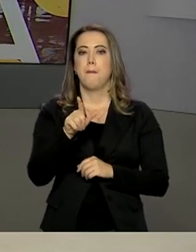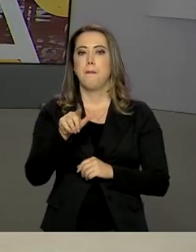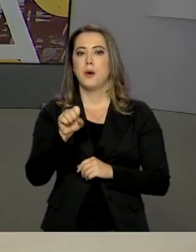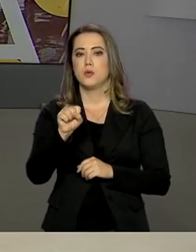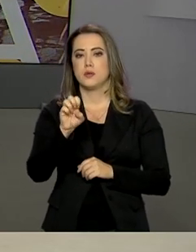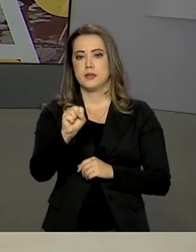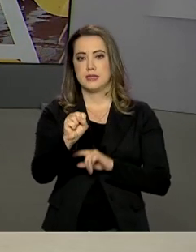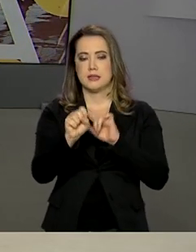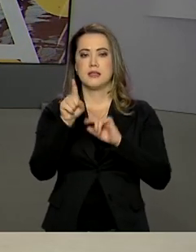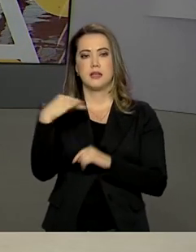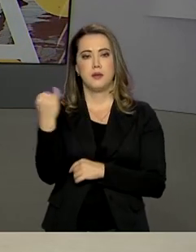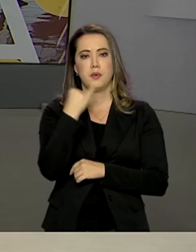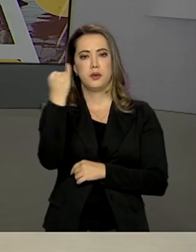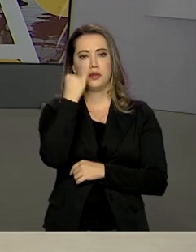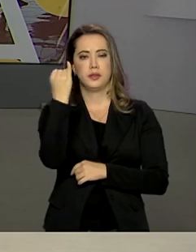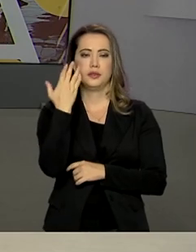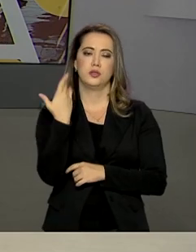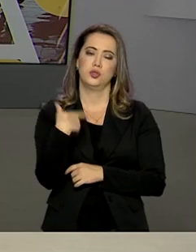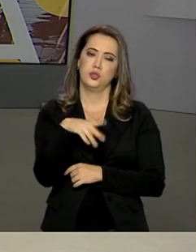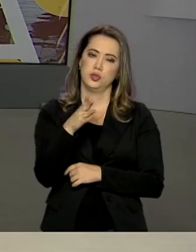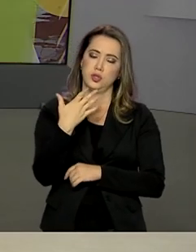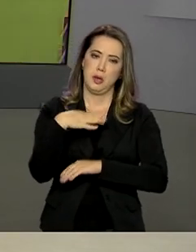são importantes fontes de proteína.